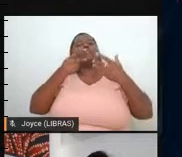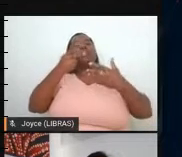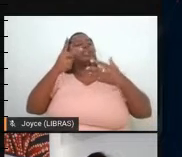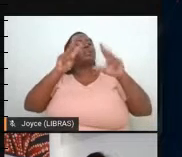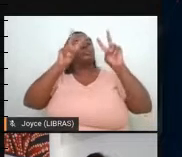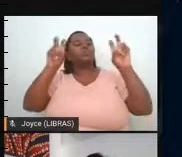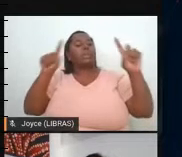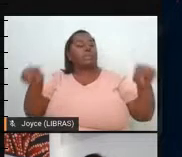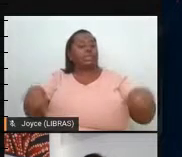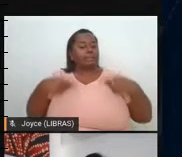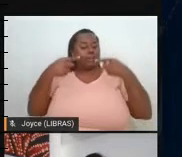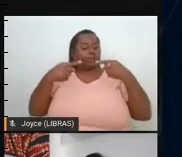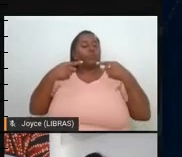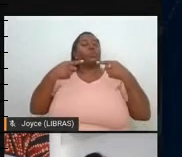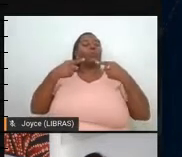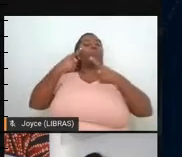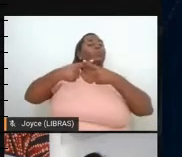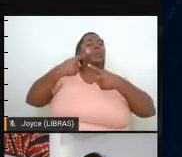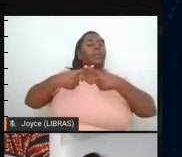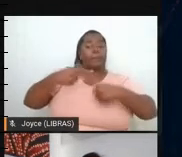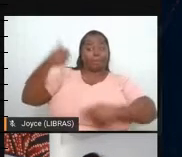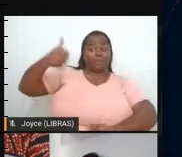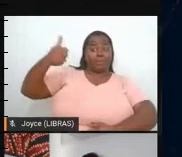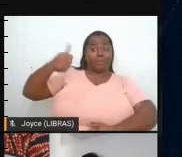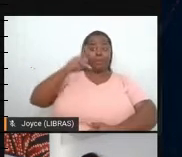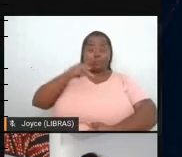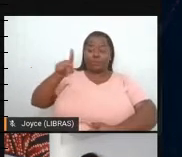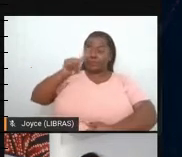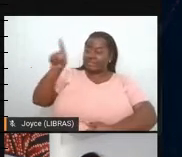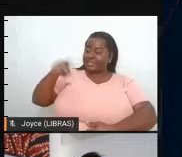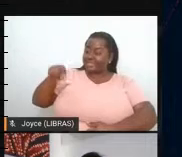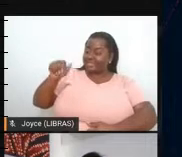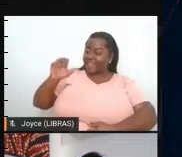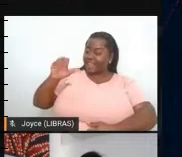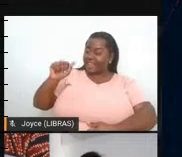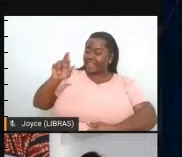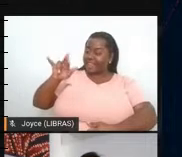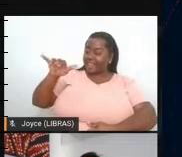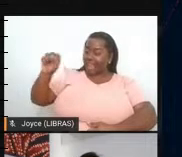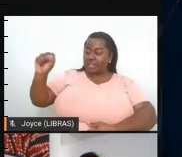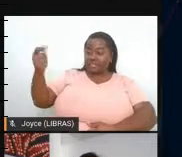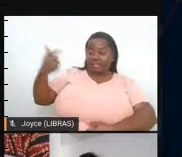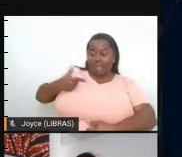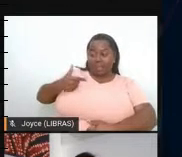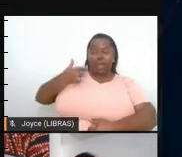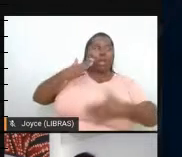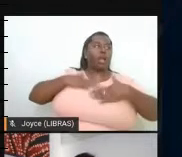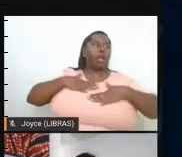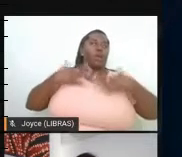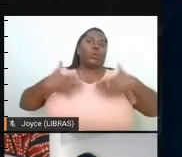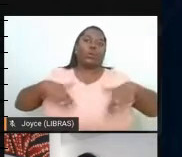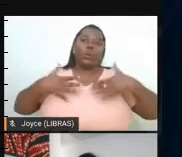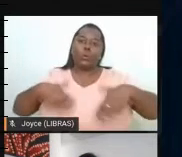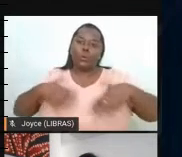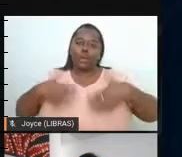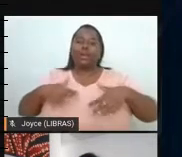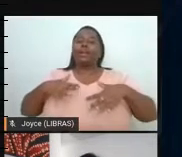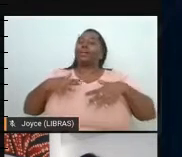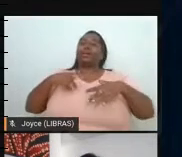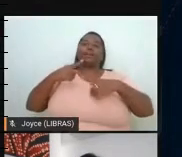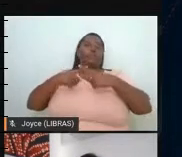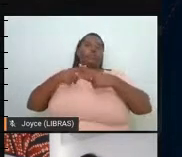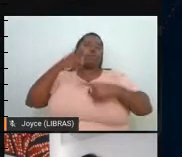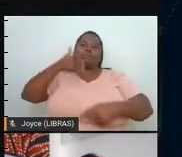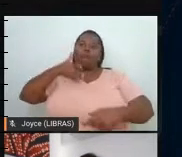depois do professor Zacarias, né? Essa palestra aí inspiradora, né? Disruptiva aí, que